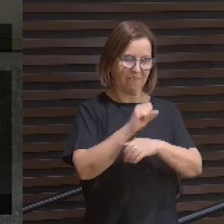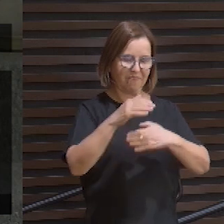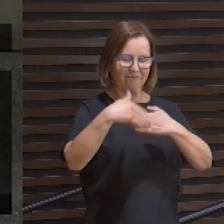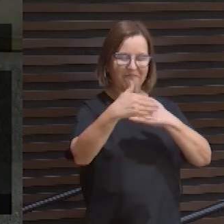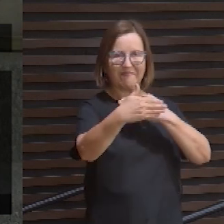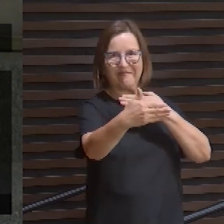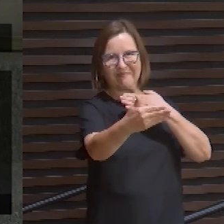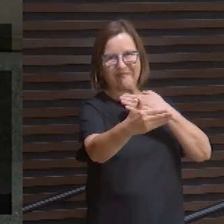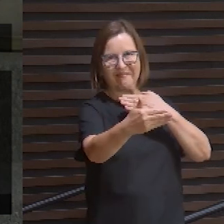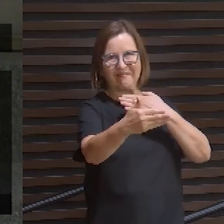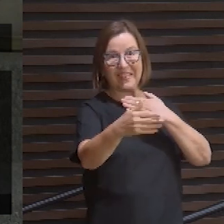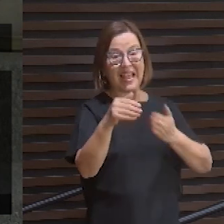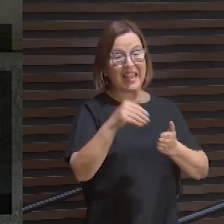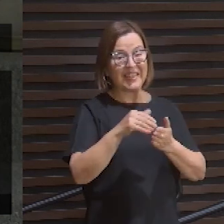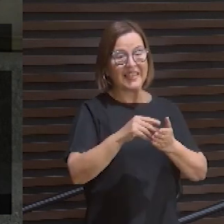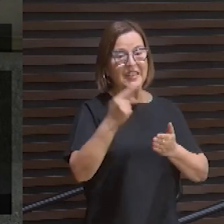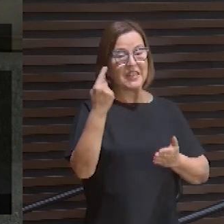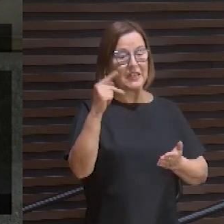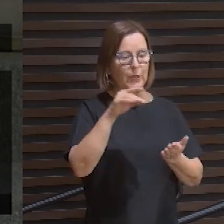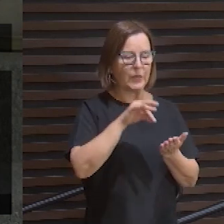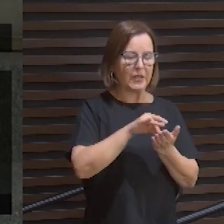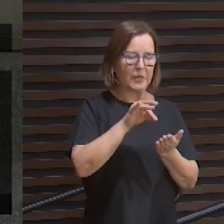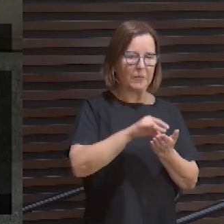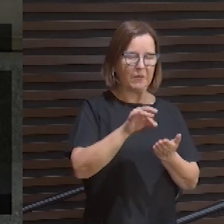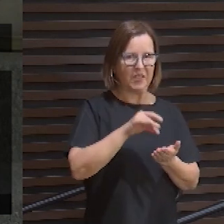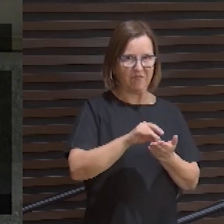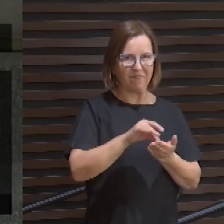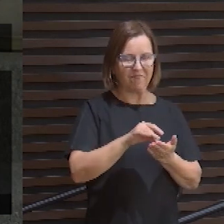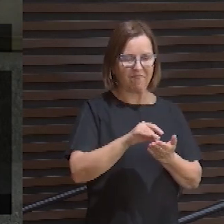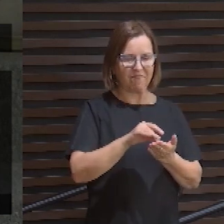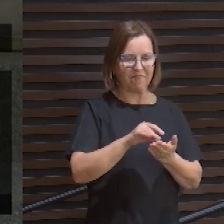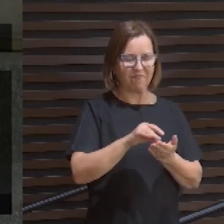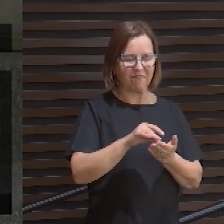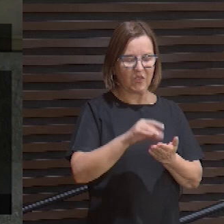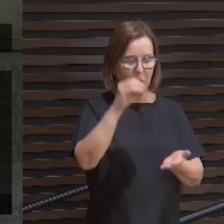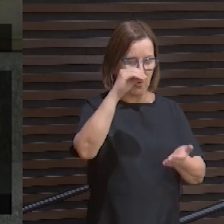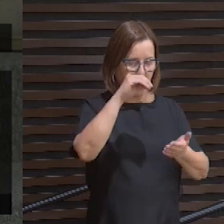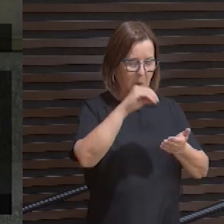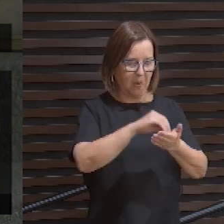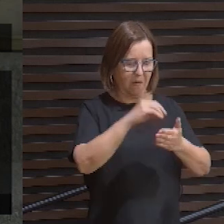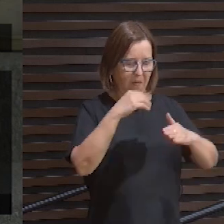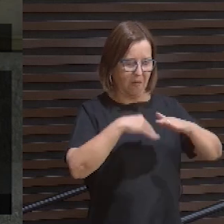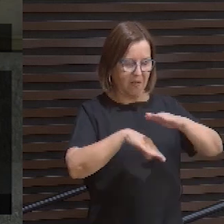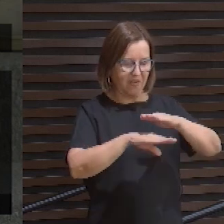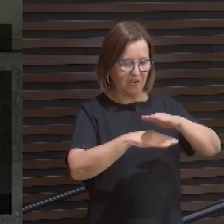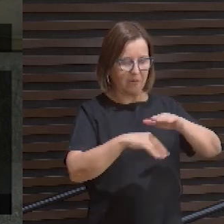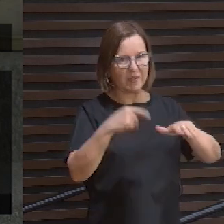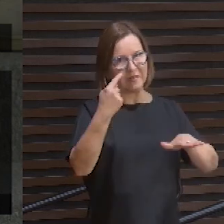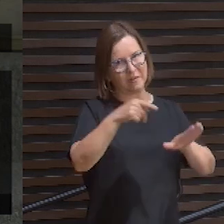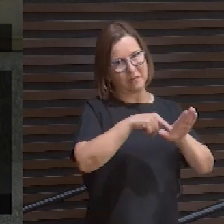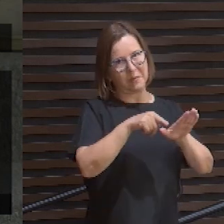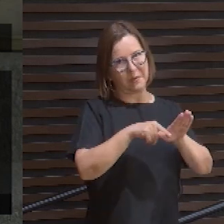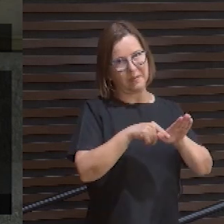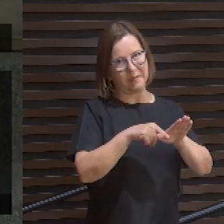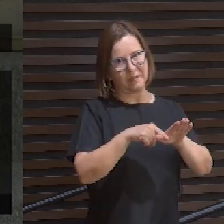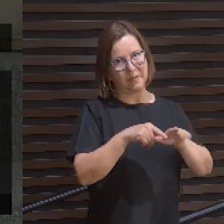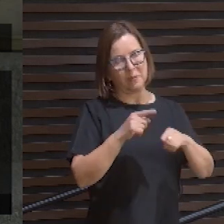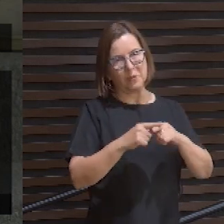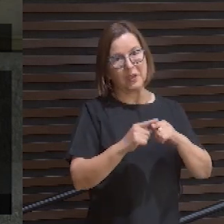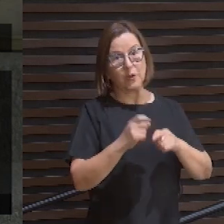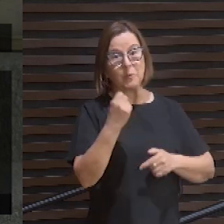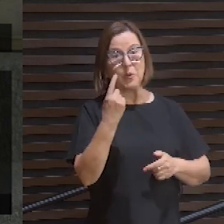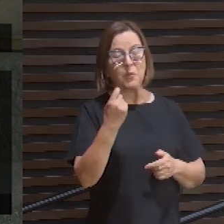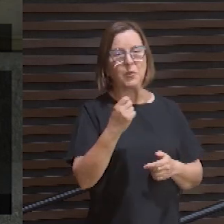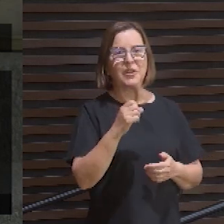diante, até que os seus inimigos sejam postos por estrado dos seus pés. Porque, com uma única